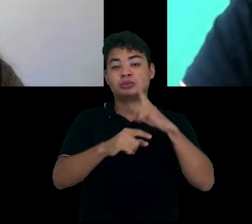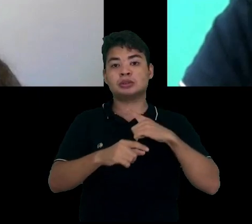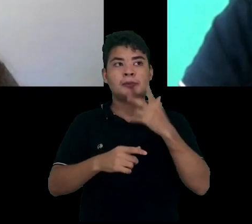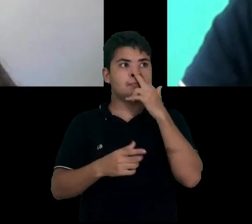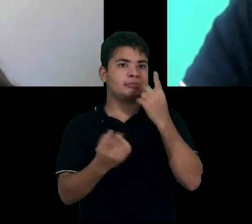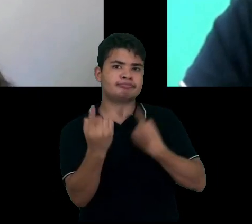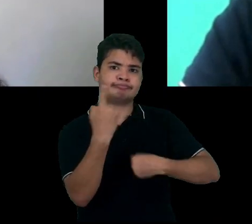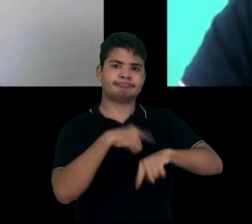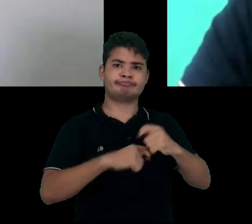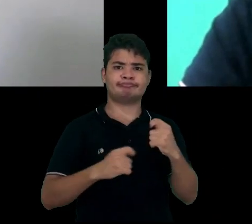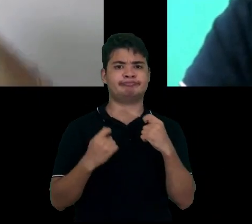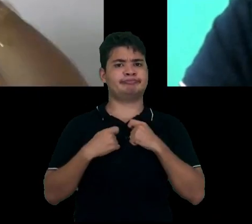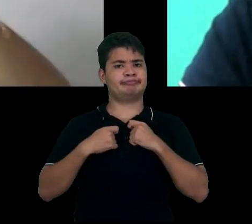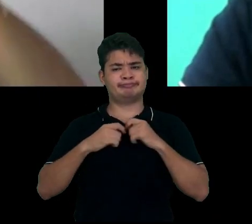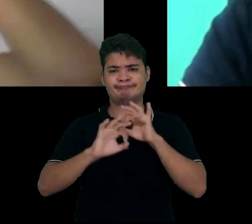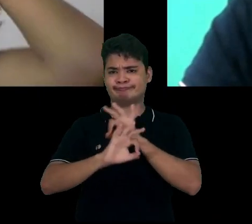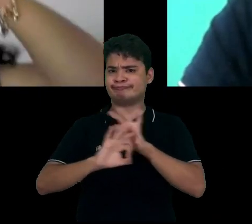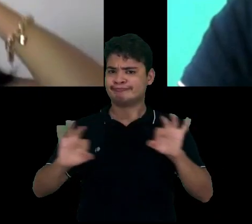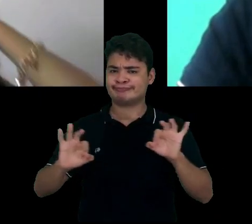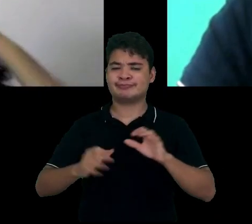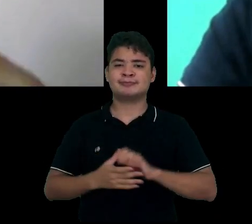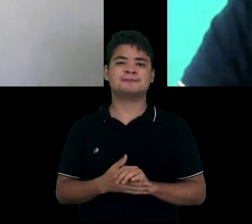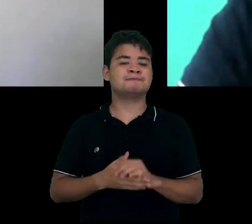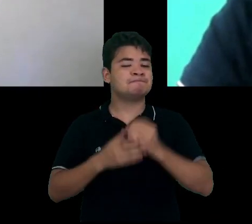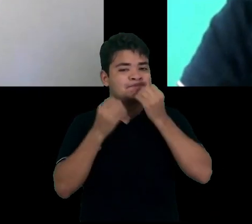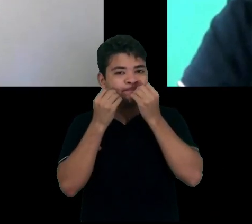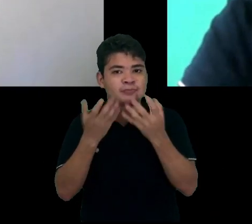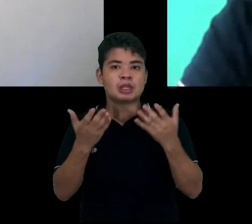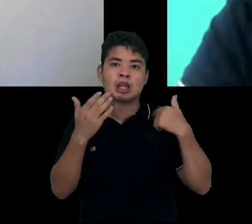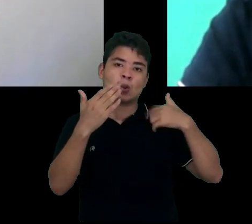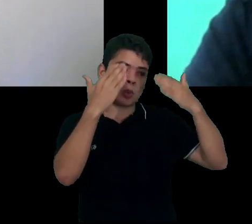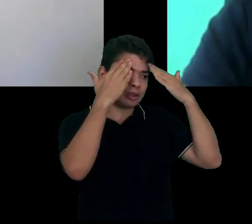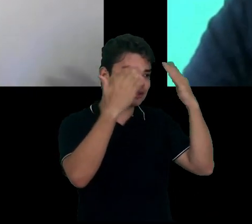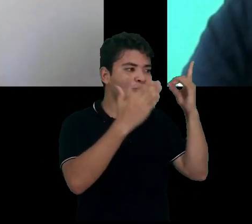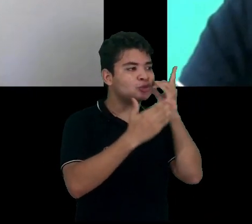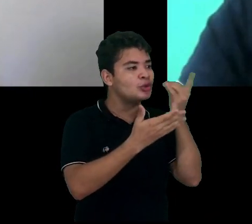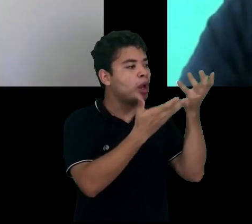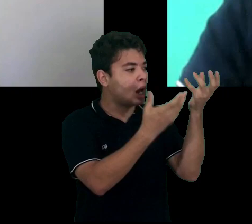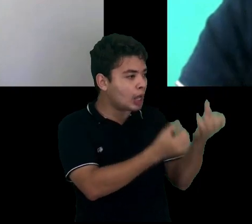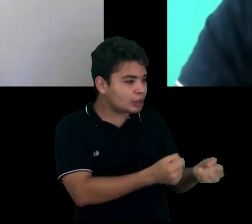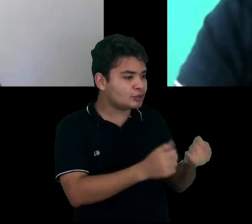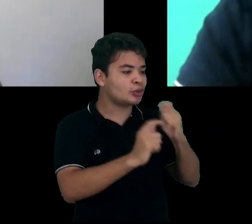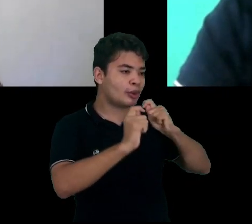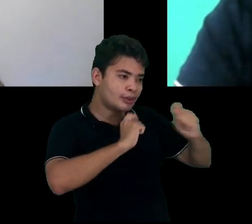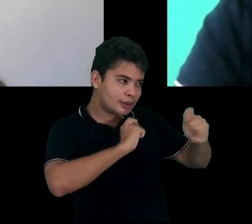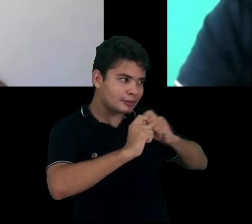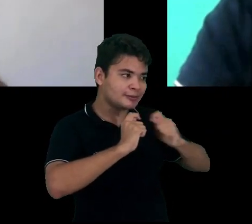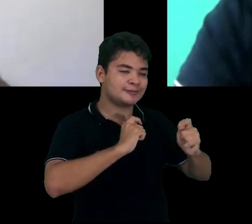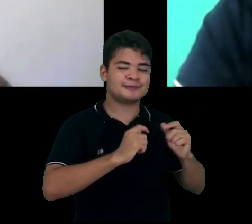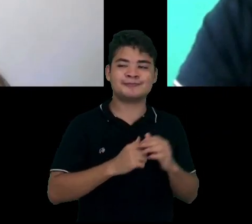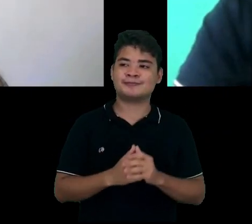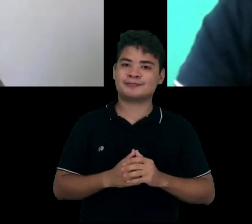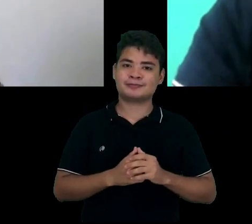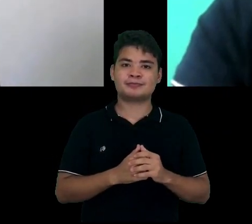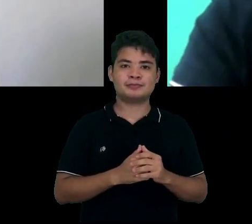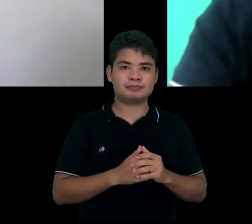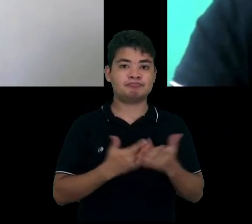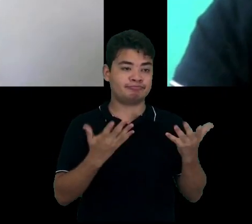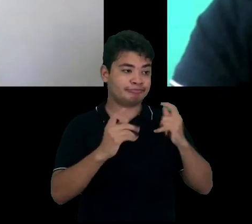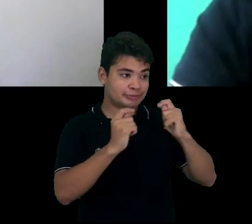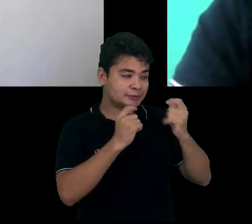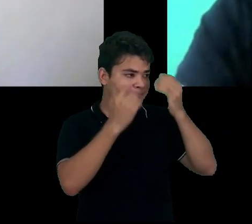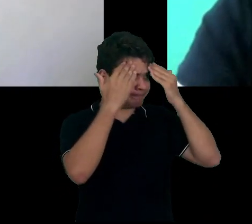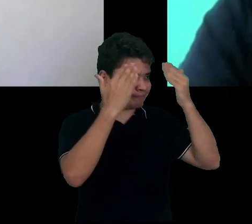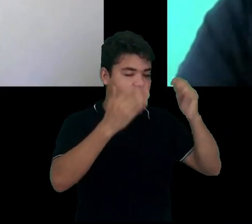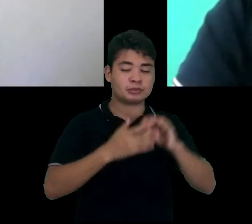grande. Muito bem, então. Eu agradeço muito, Diogo, por ter vindo aqui dar Eu, essa entrevista para gente.